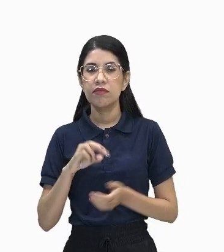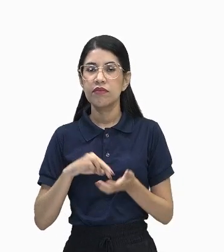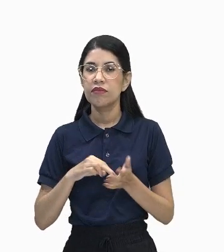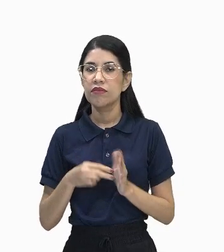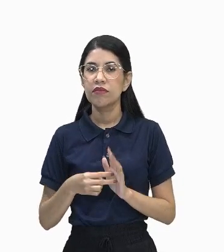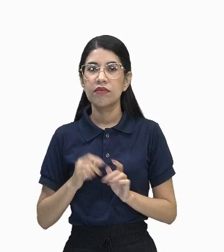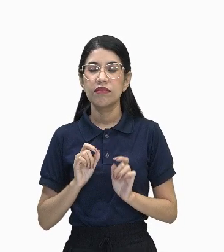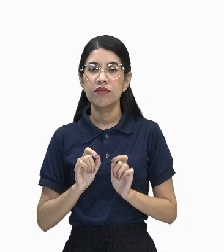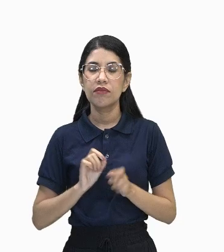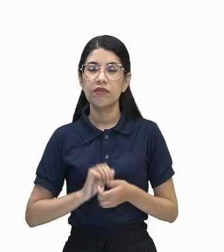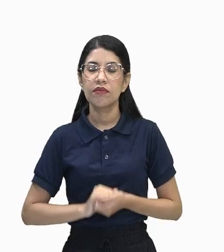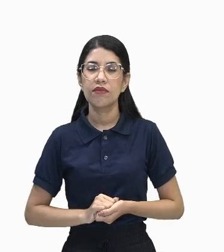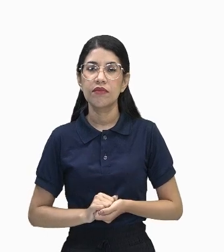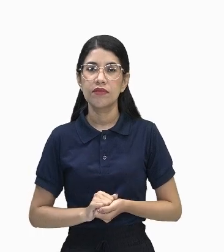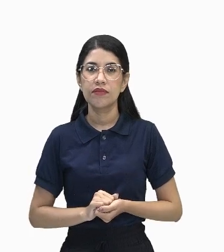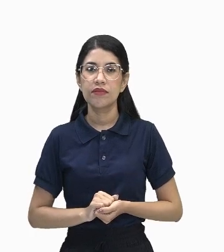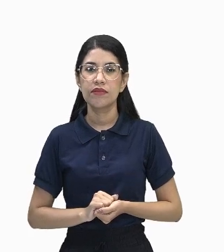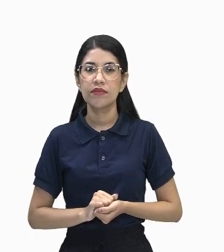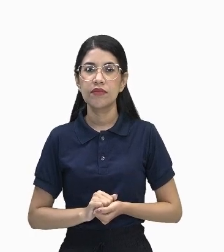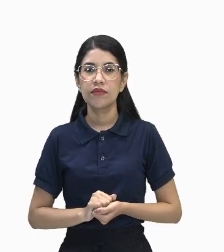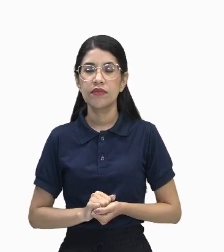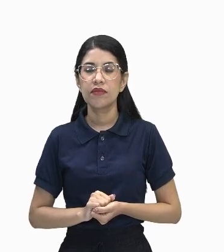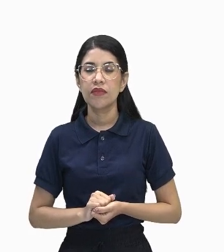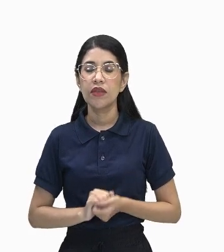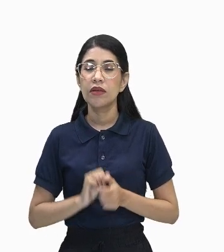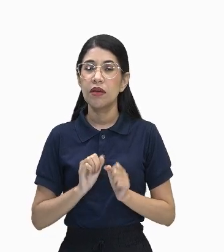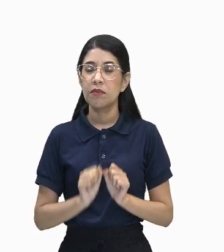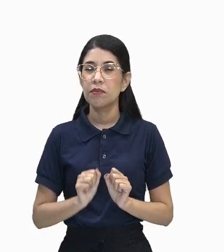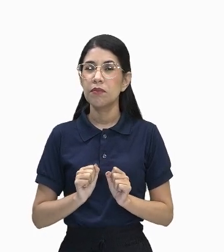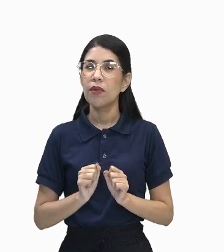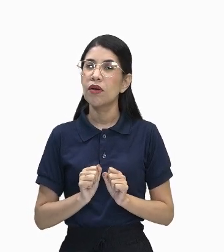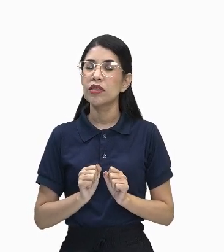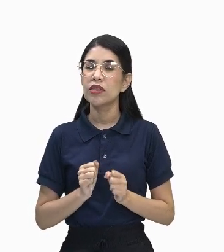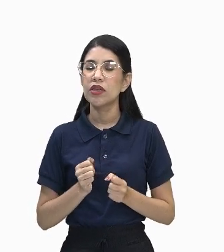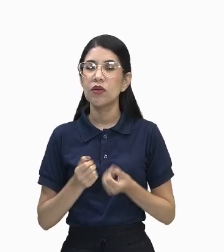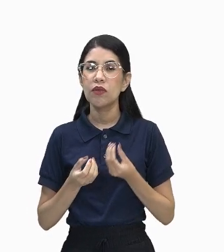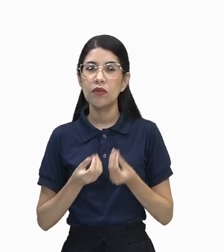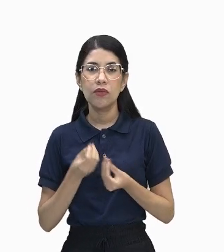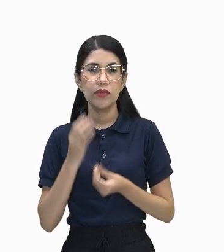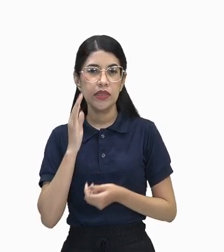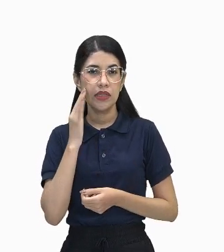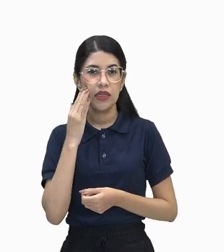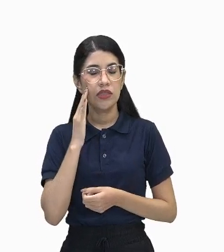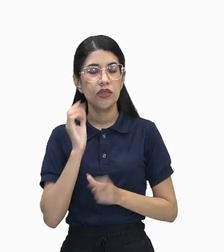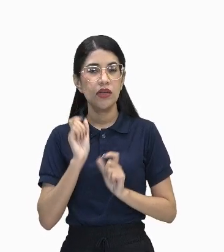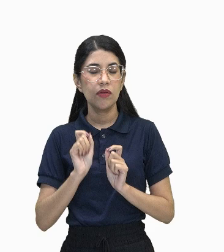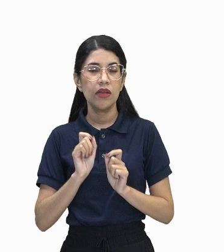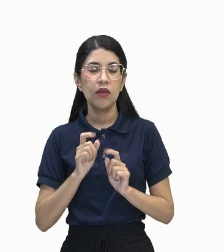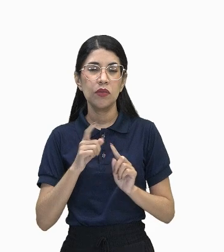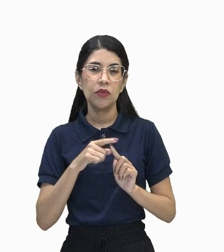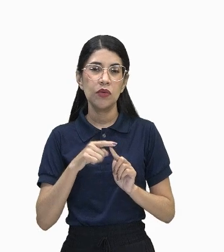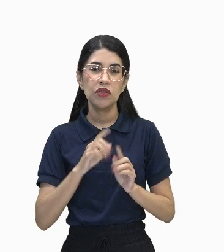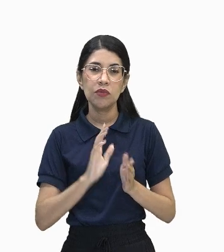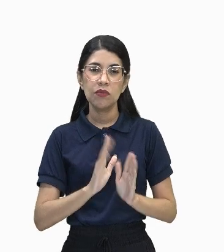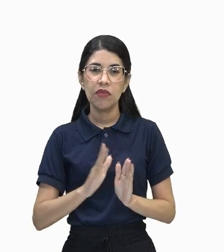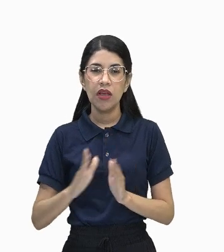Polarização, ela pode ser entendida como um processo de